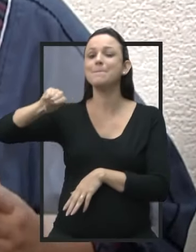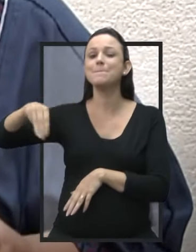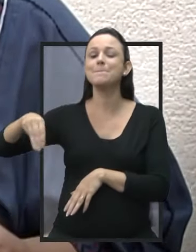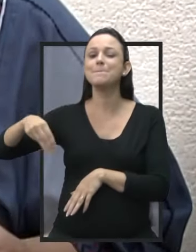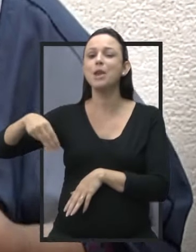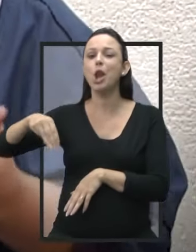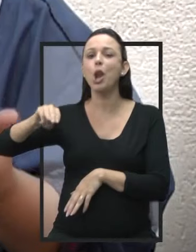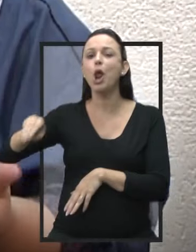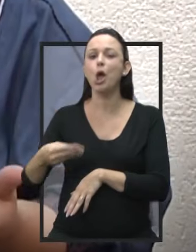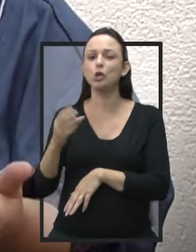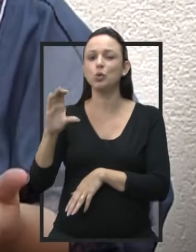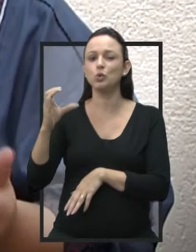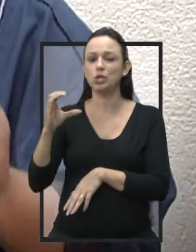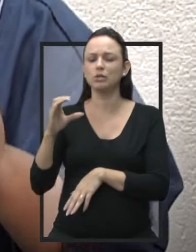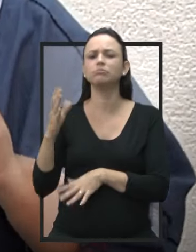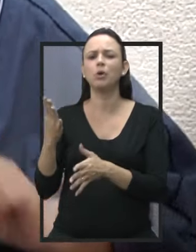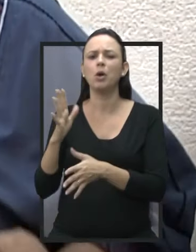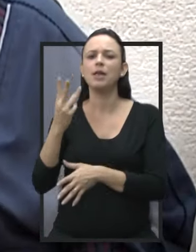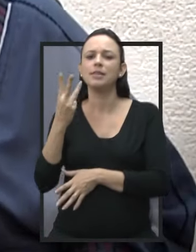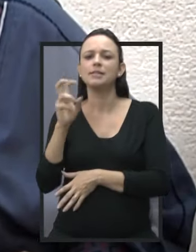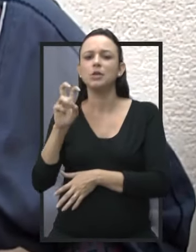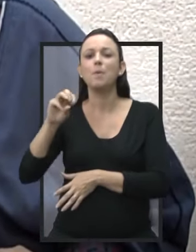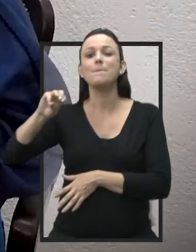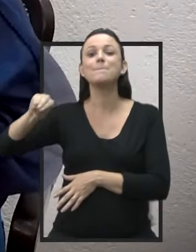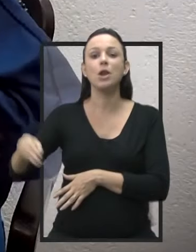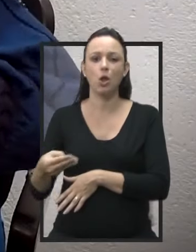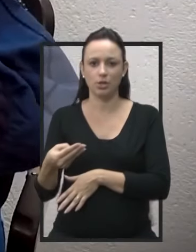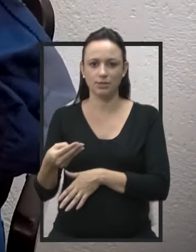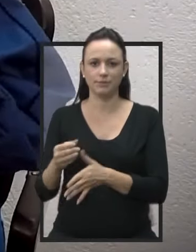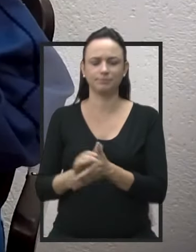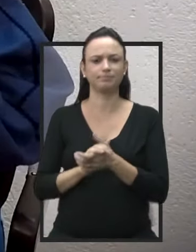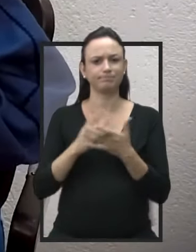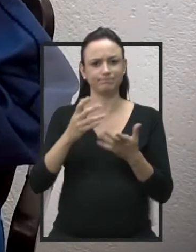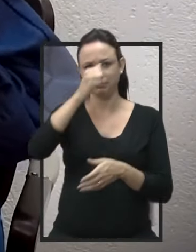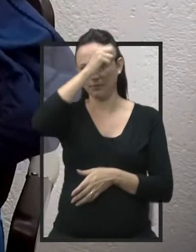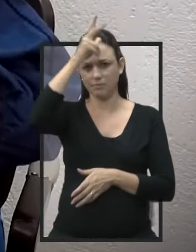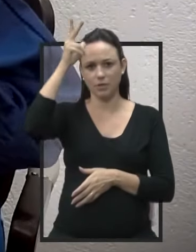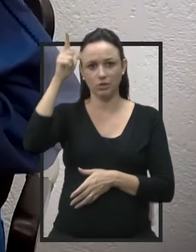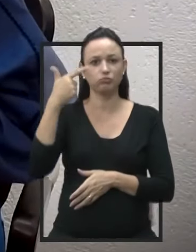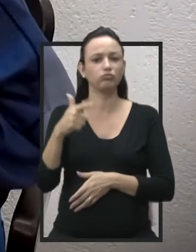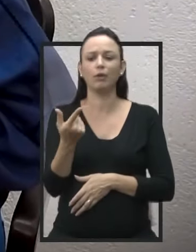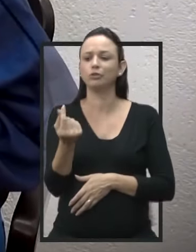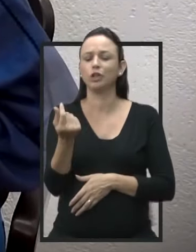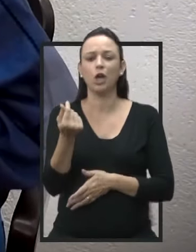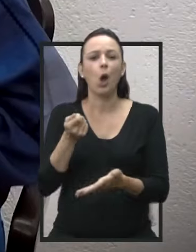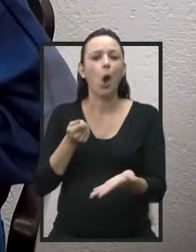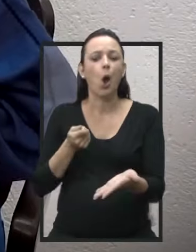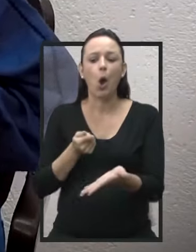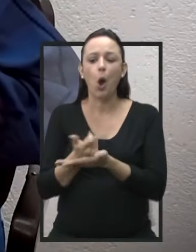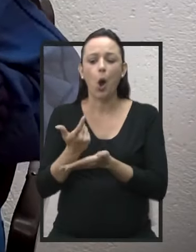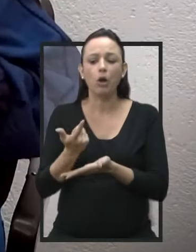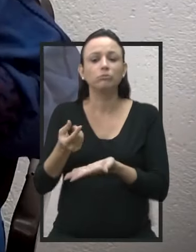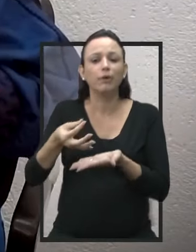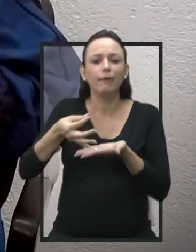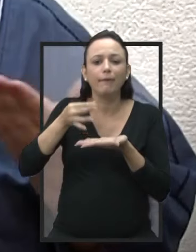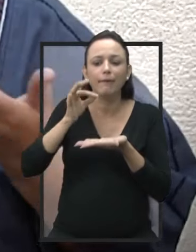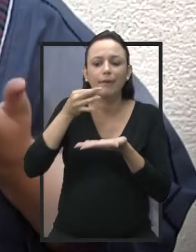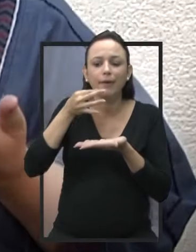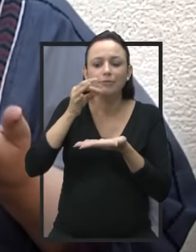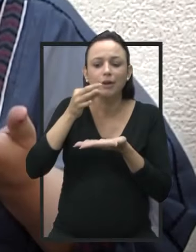de cruzeiros, para um orçamento de 35 milhões. A prefeitura não teria dinheiro nem para comprar pó